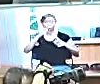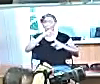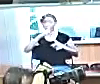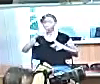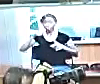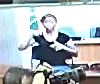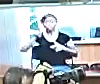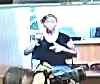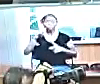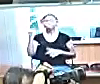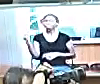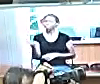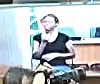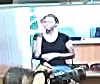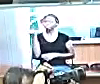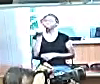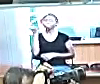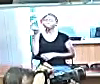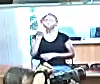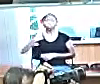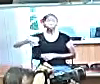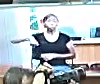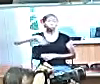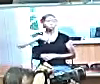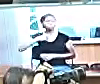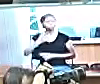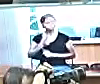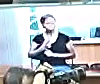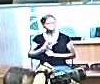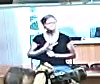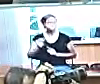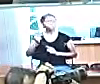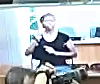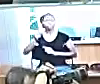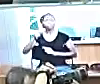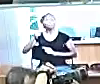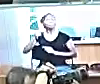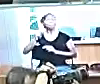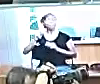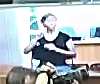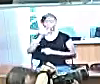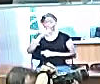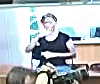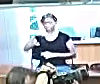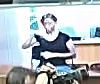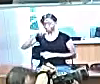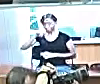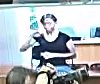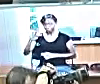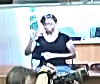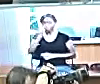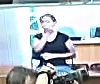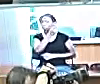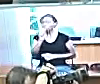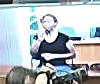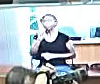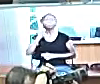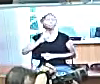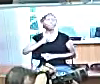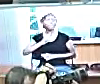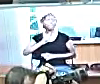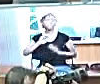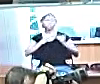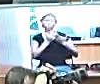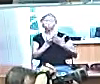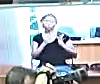é muito importante para as nossas conquistas para a meta associação mineira das escolas famílias agrícolas mas